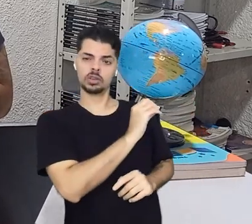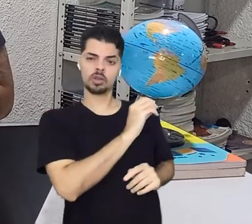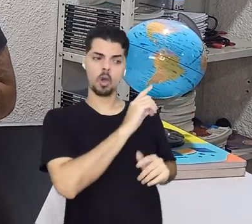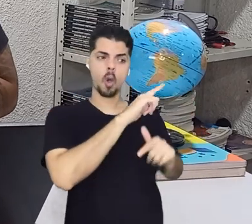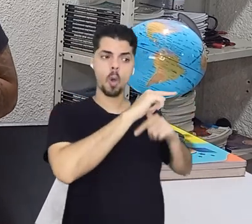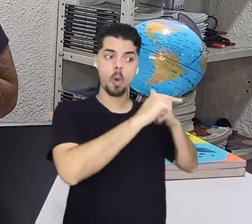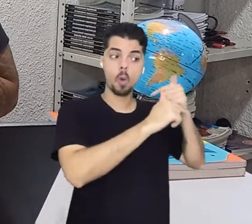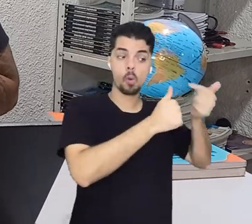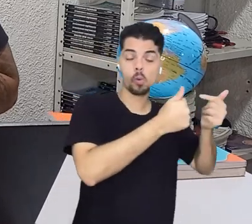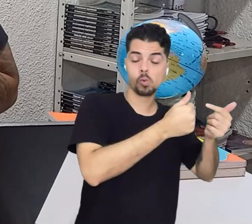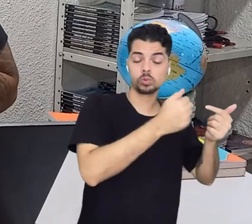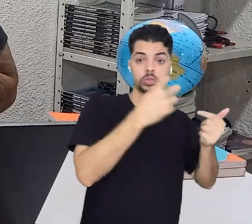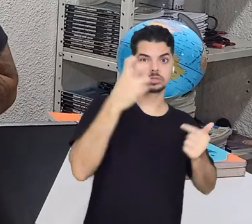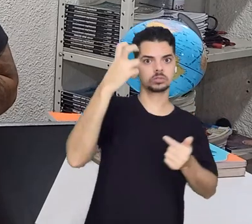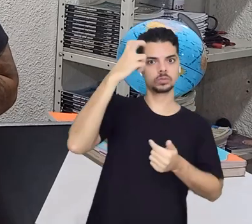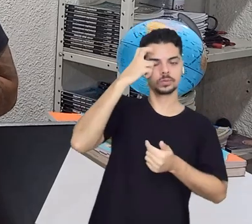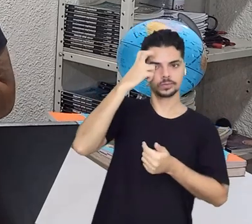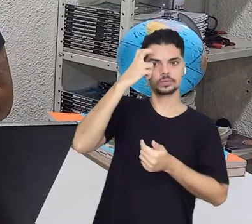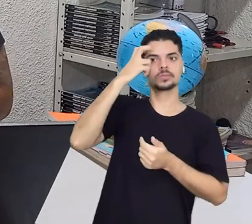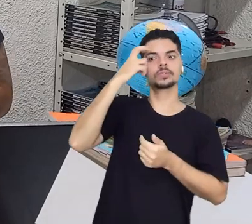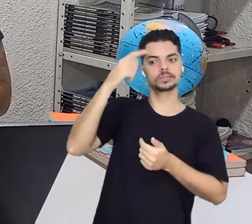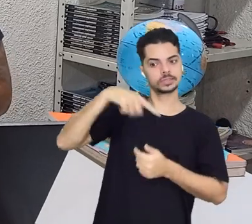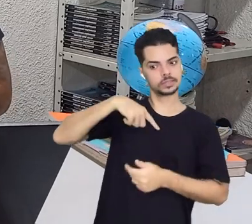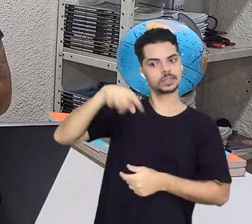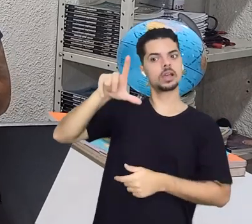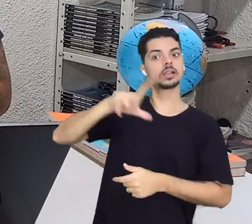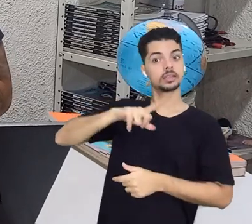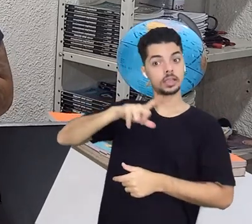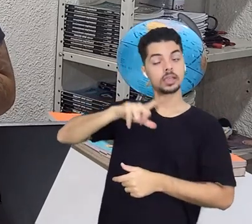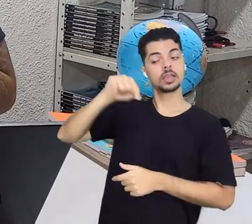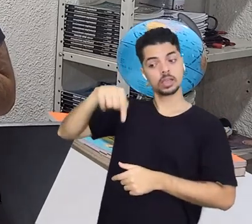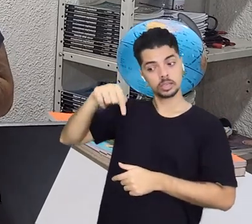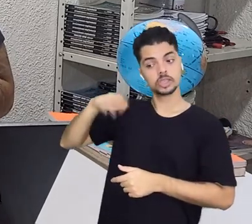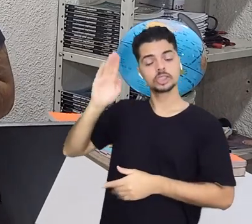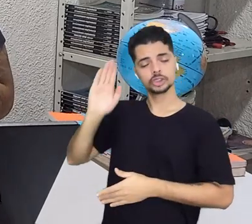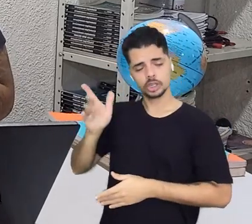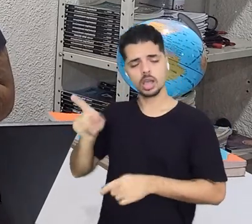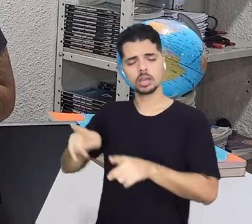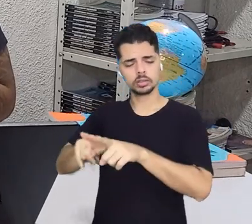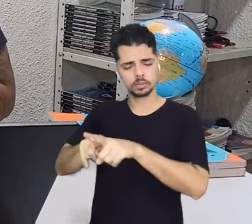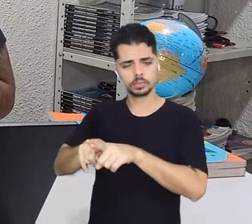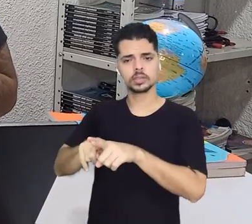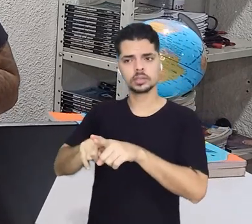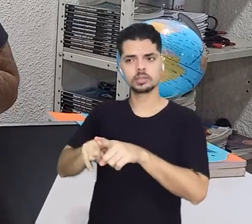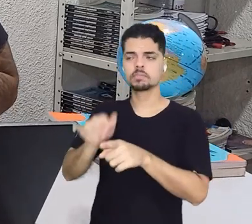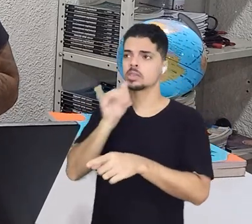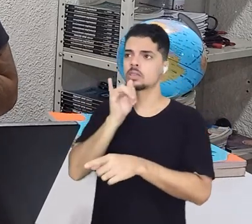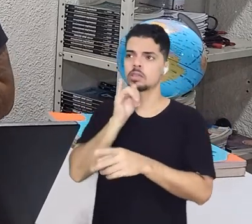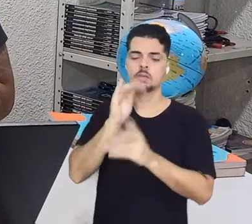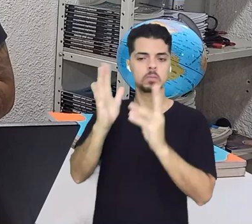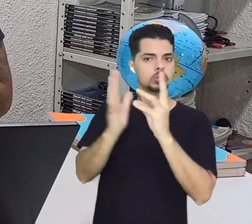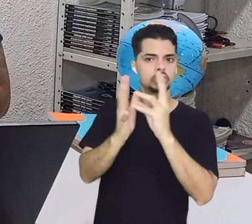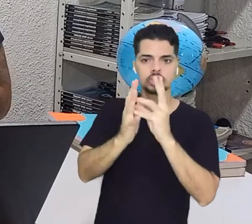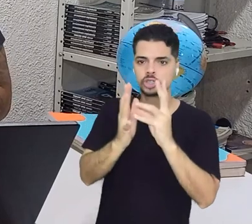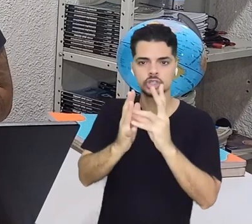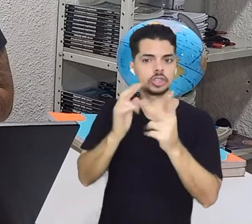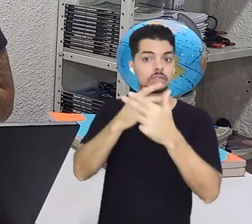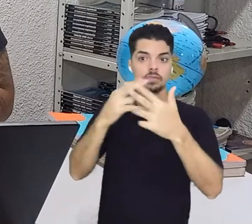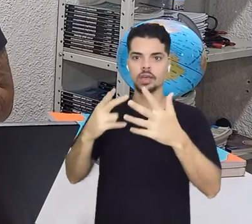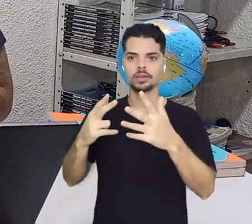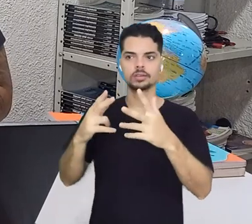que existiam aqui a priori e que possuíam sua forma de vida baseada em